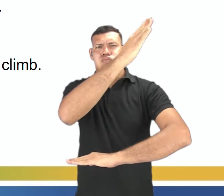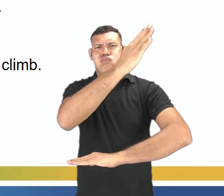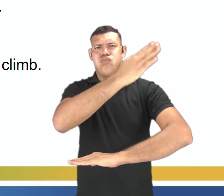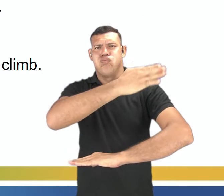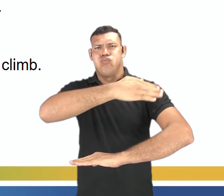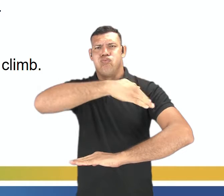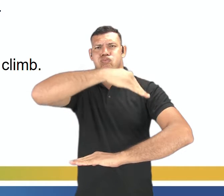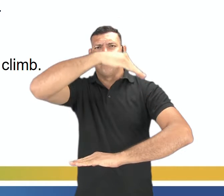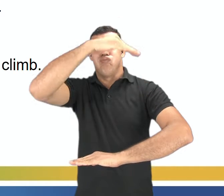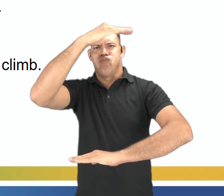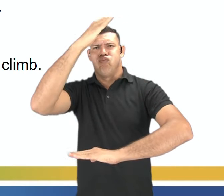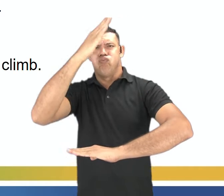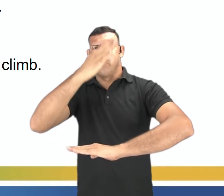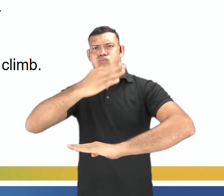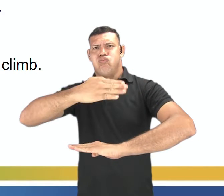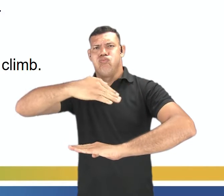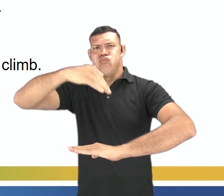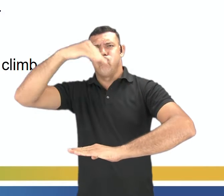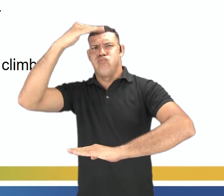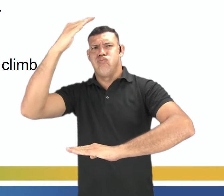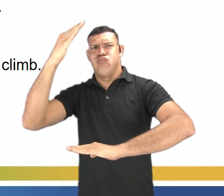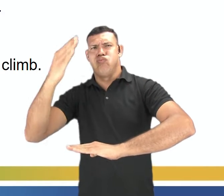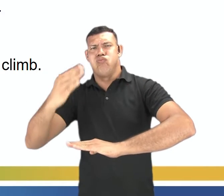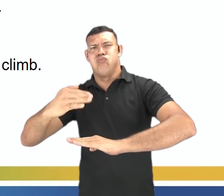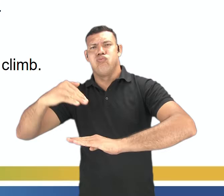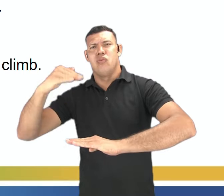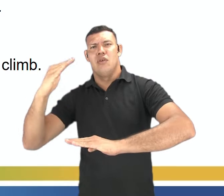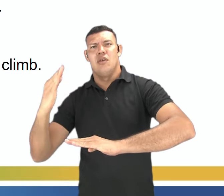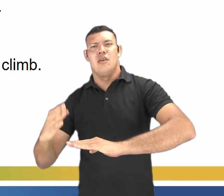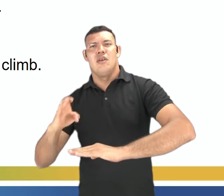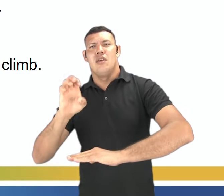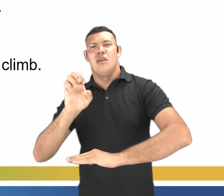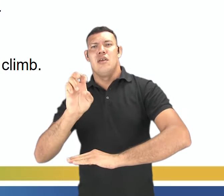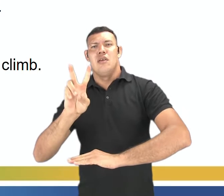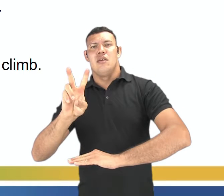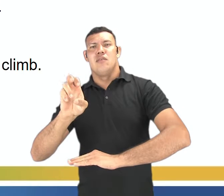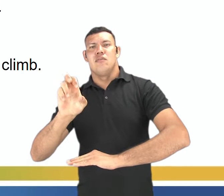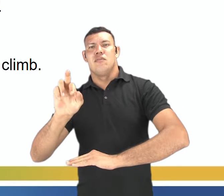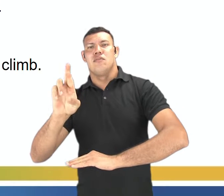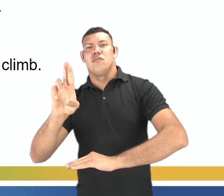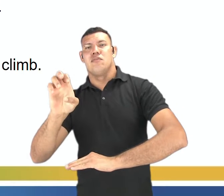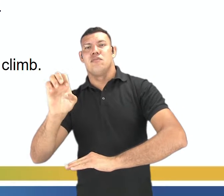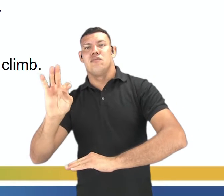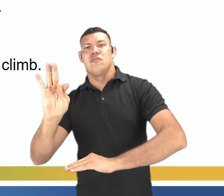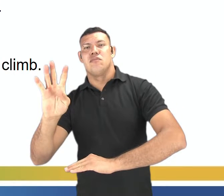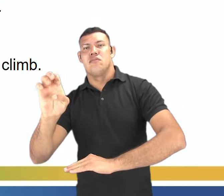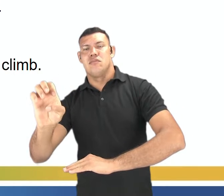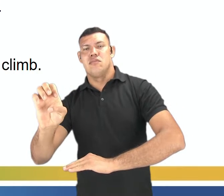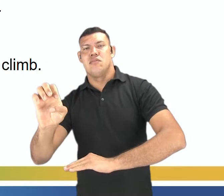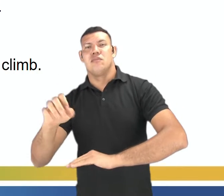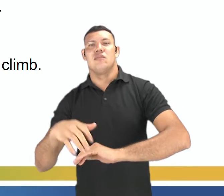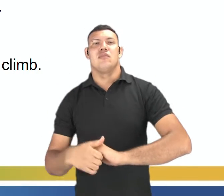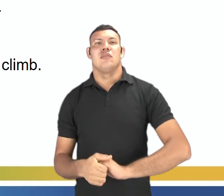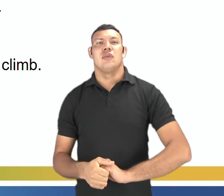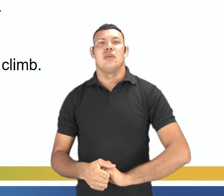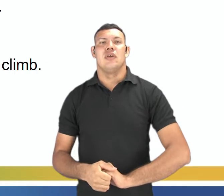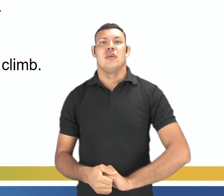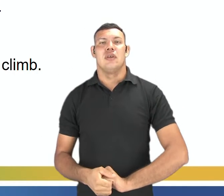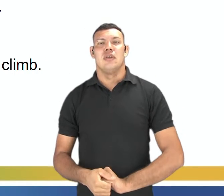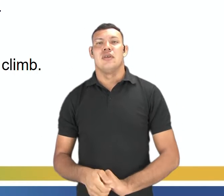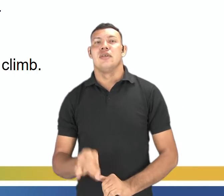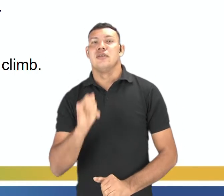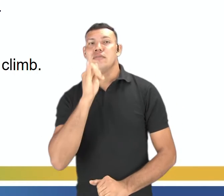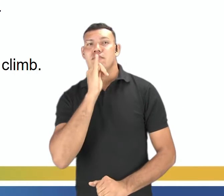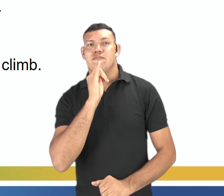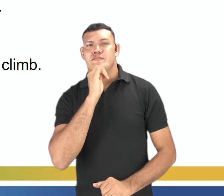high, que é alto, e nós colocamos as letrinhas est, porque ele é um adjetivo curto. E no caso